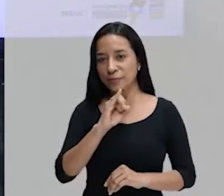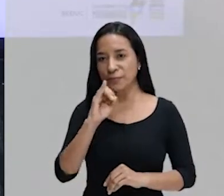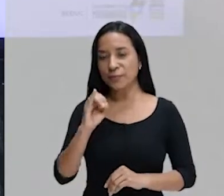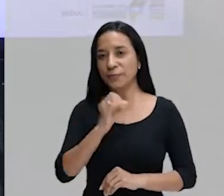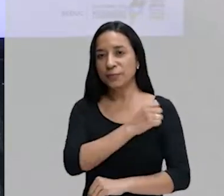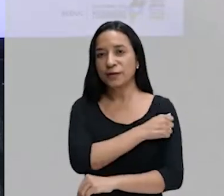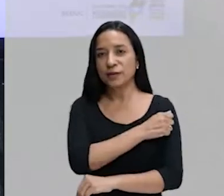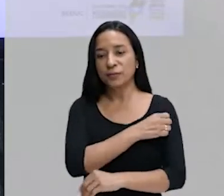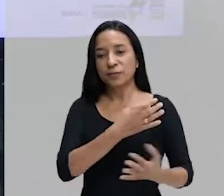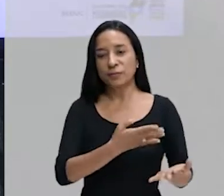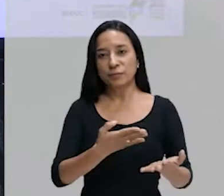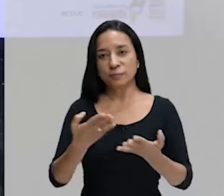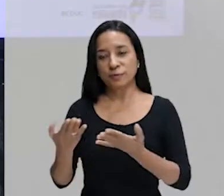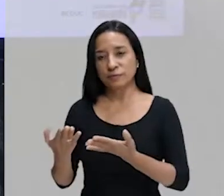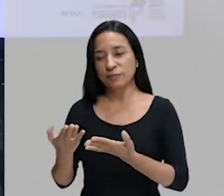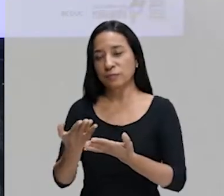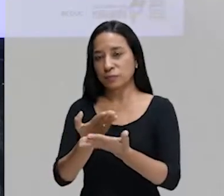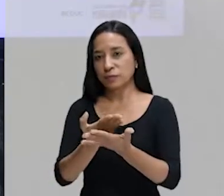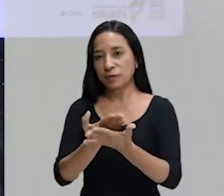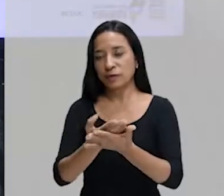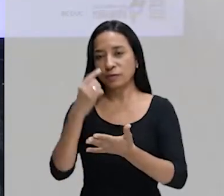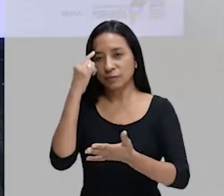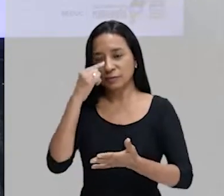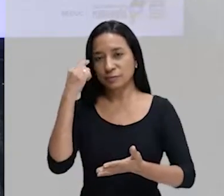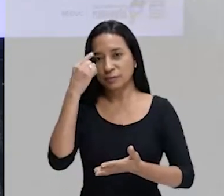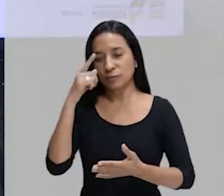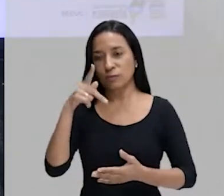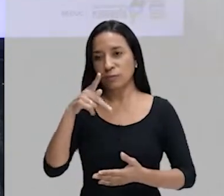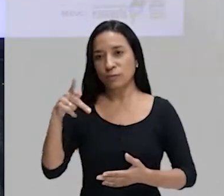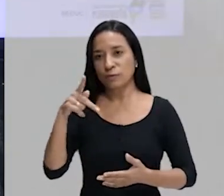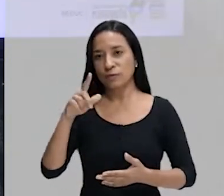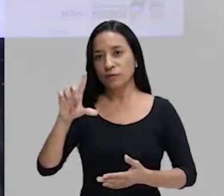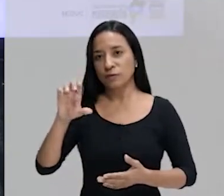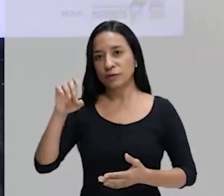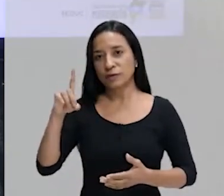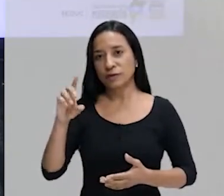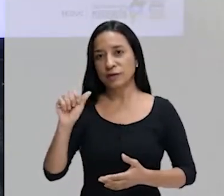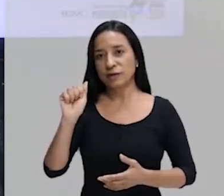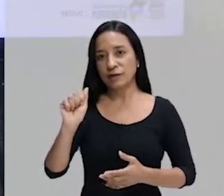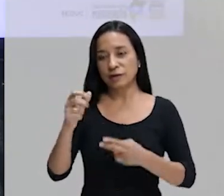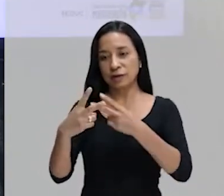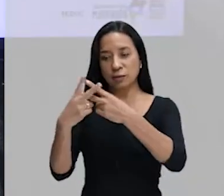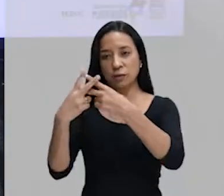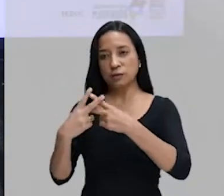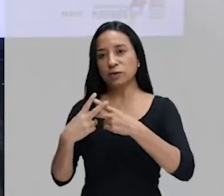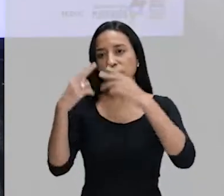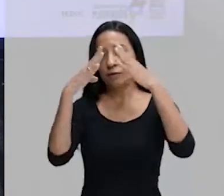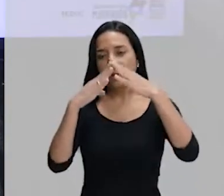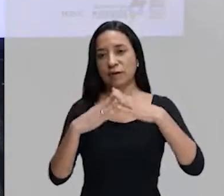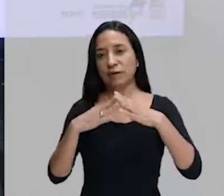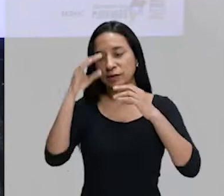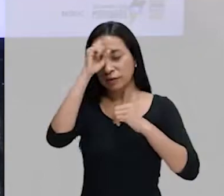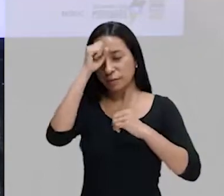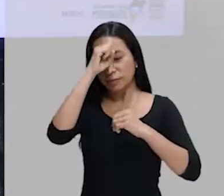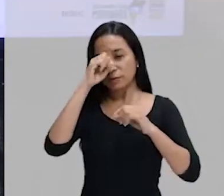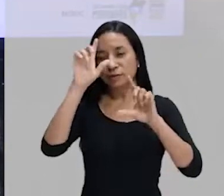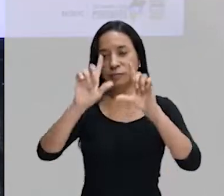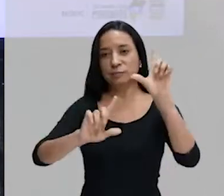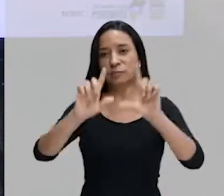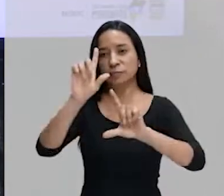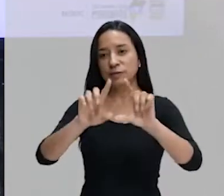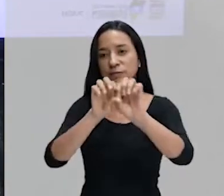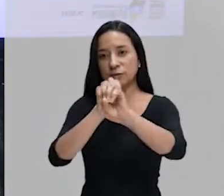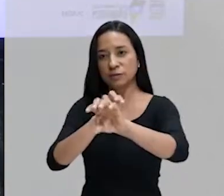chicos e chicas, bem-vindos à la classe de espanhol de hoje. Professora Leda Jane aqui na área do hashtag Fique em Casa Aprendendo aqui na TV